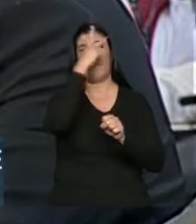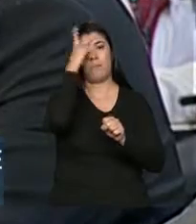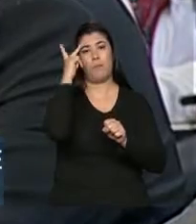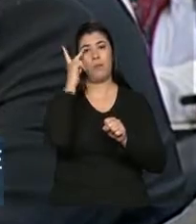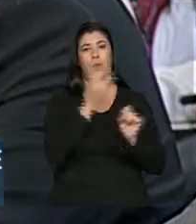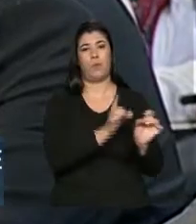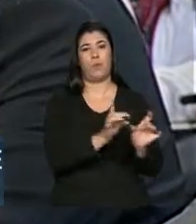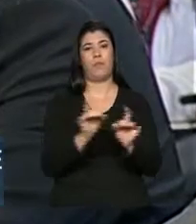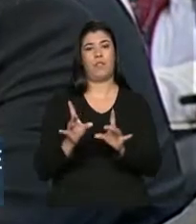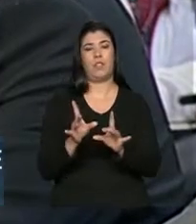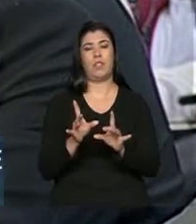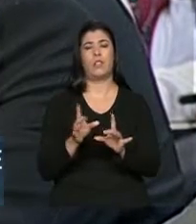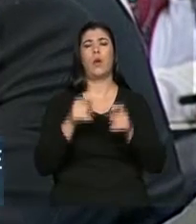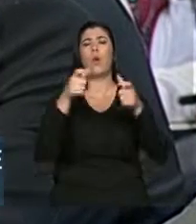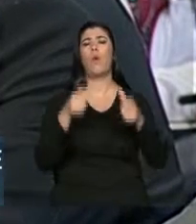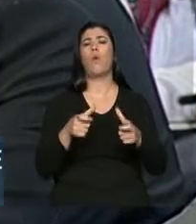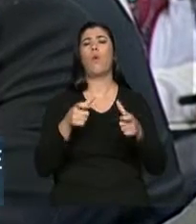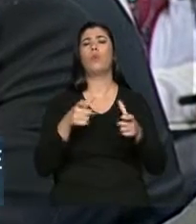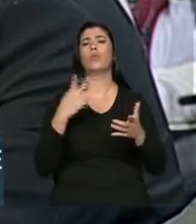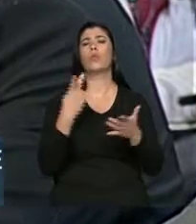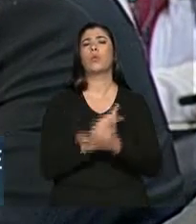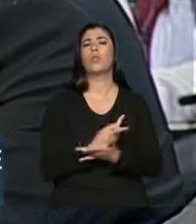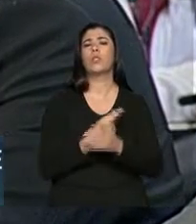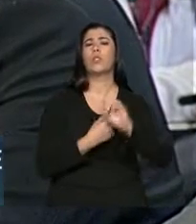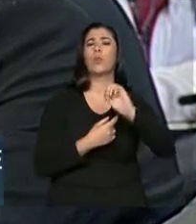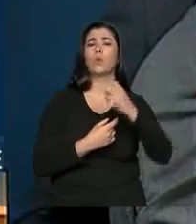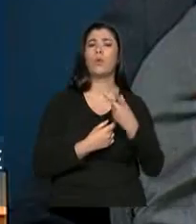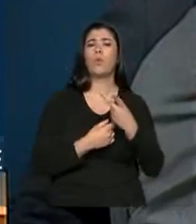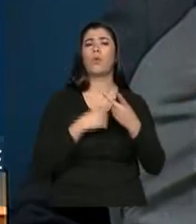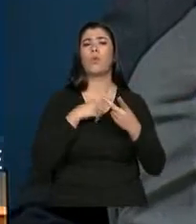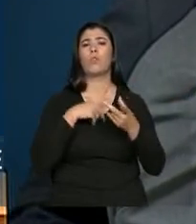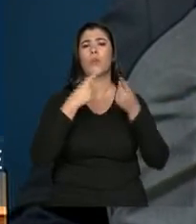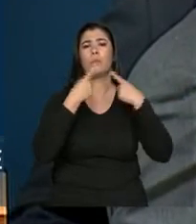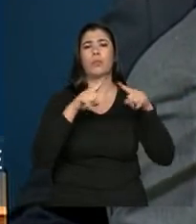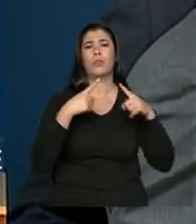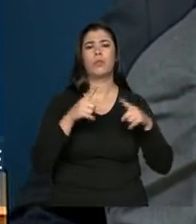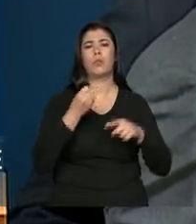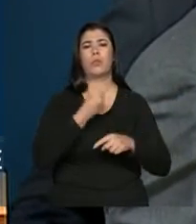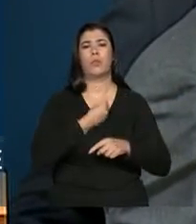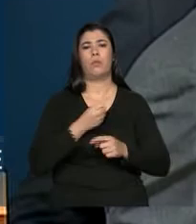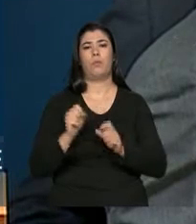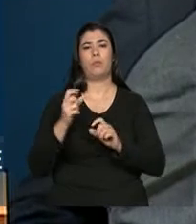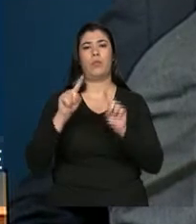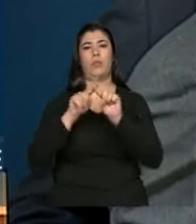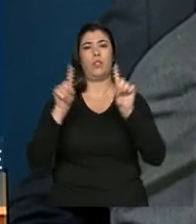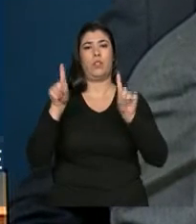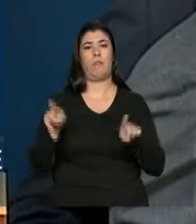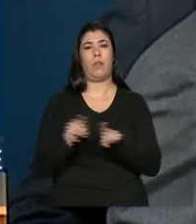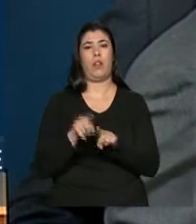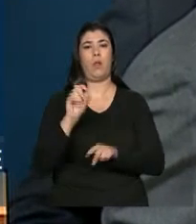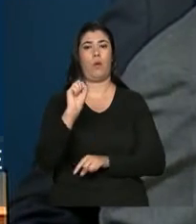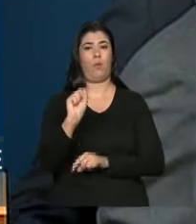está, não é onde ela foi relatada, é onde o crime ocorreu, segundo diz a tabela. Em qual das tabelas, Gabriel? A 8.